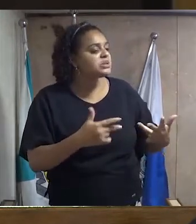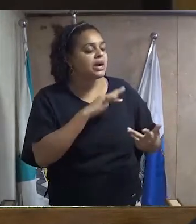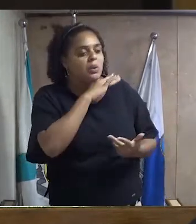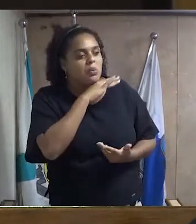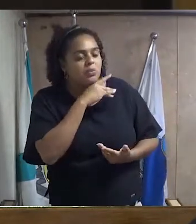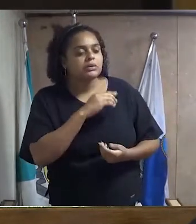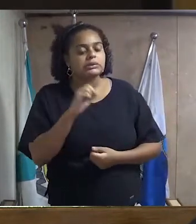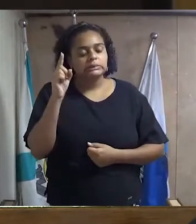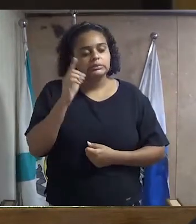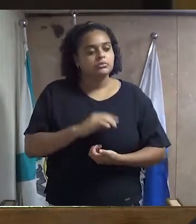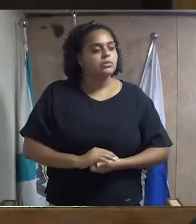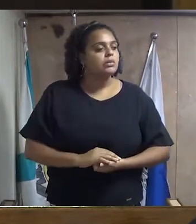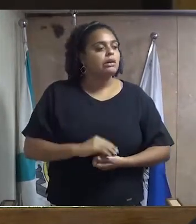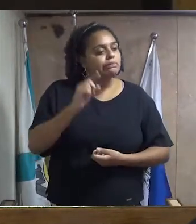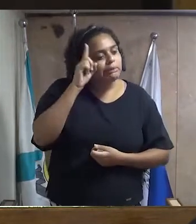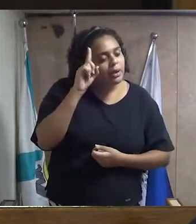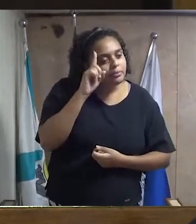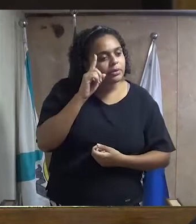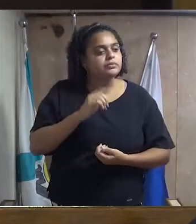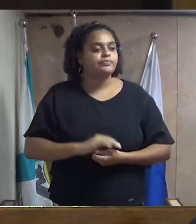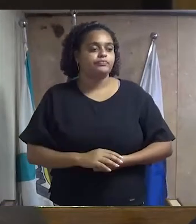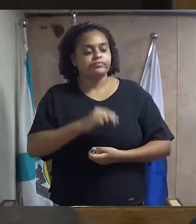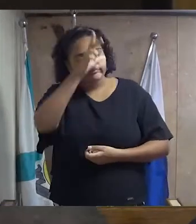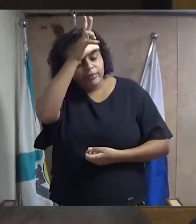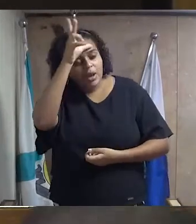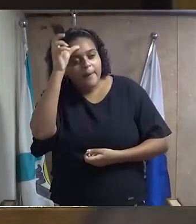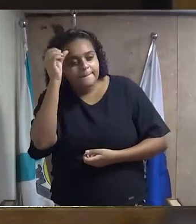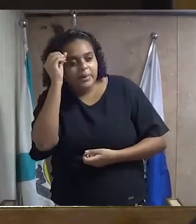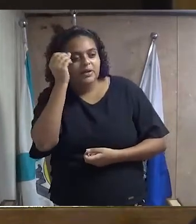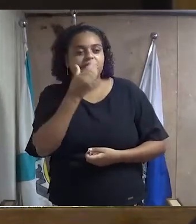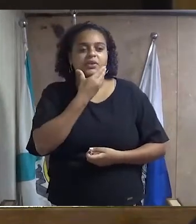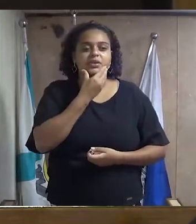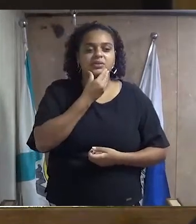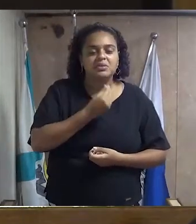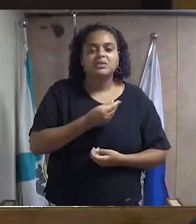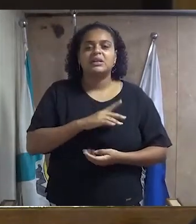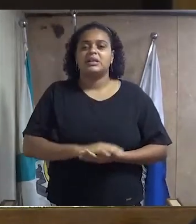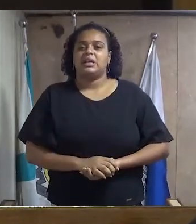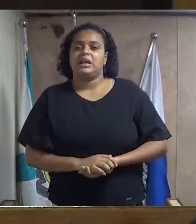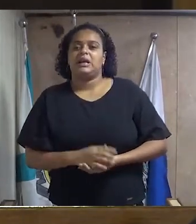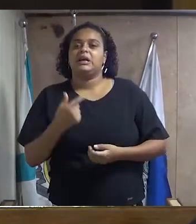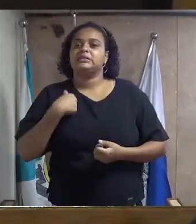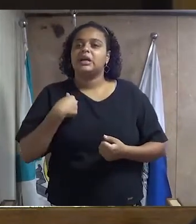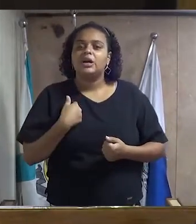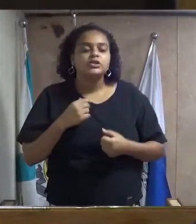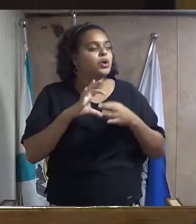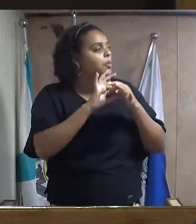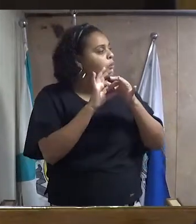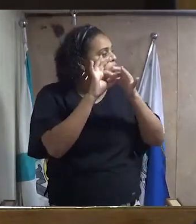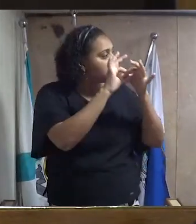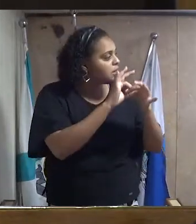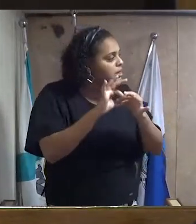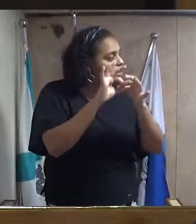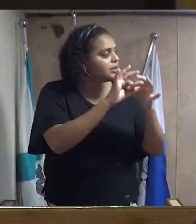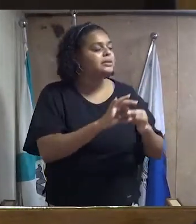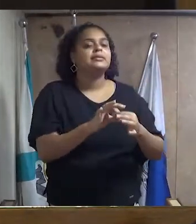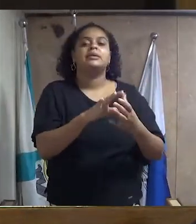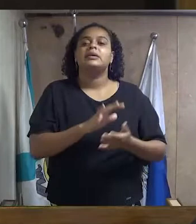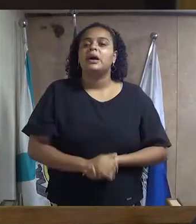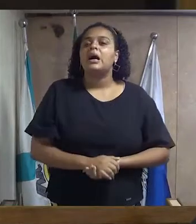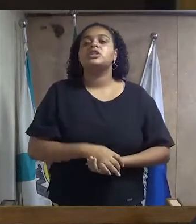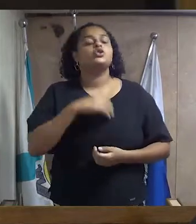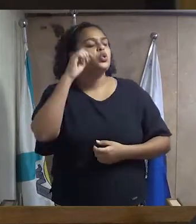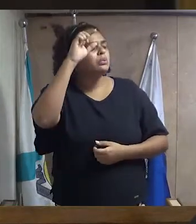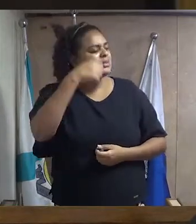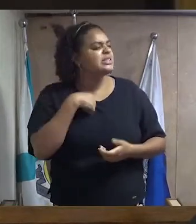tempo todo, na época o prefeito falava que era a cidade, tinha uma parceria com esse município, e a gente